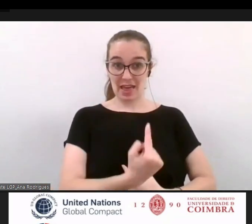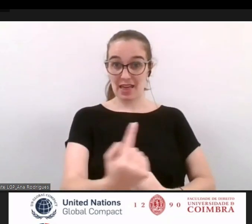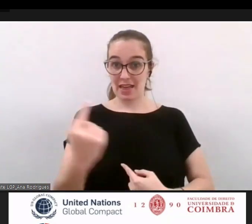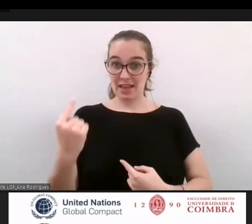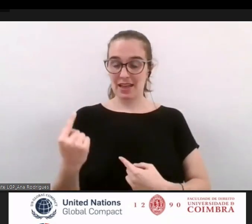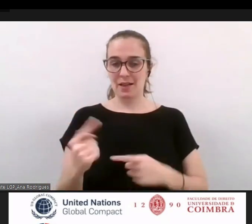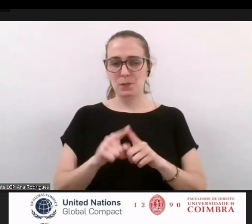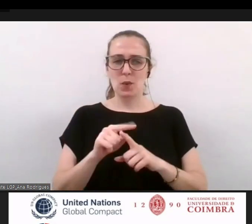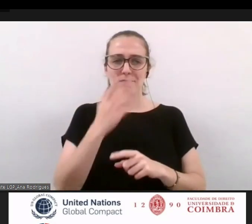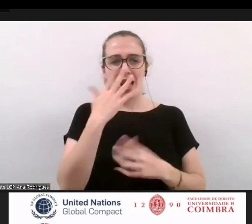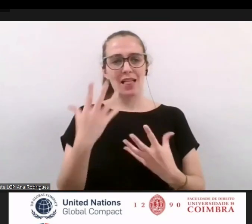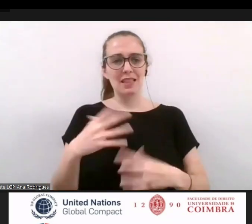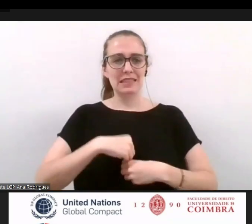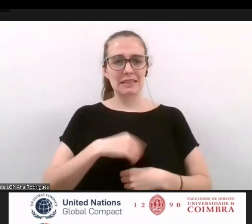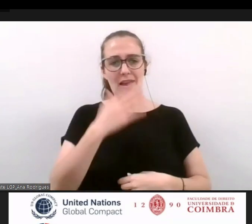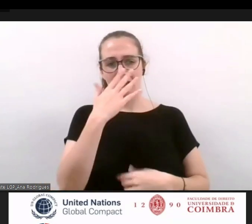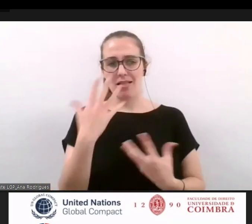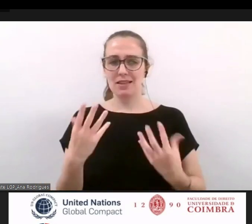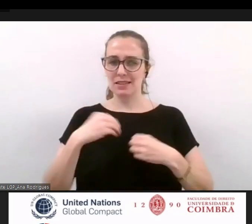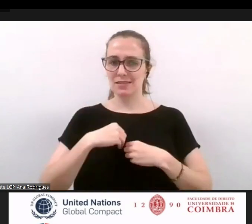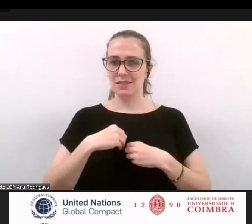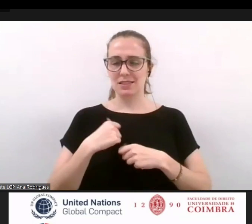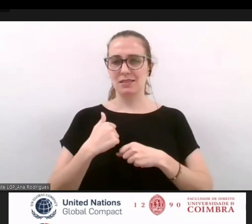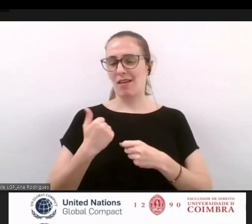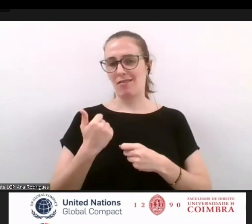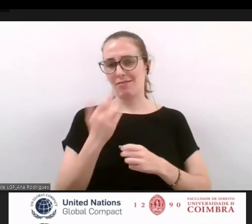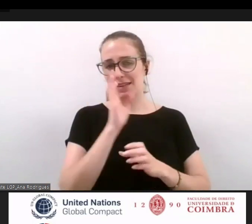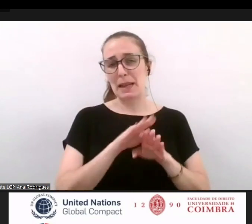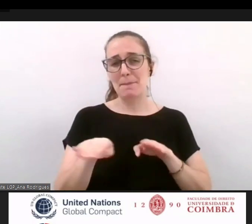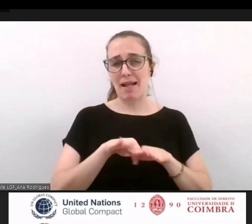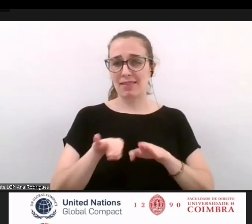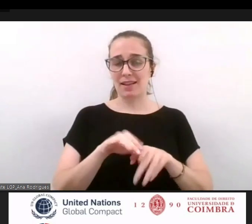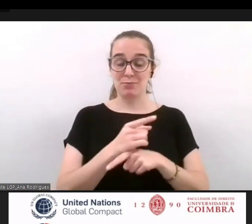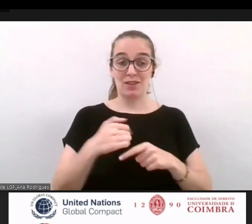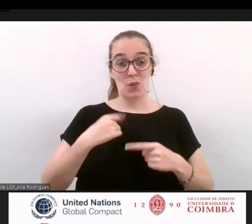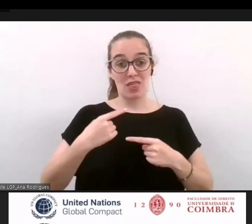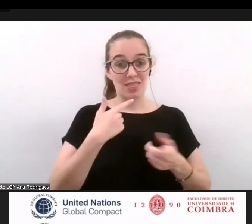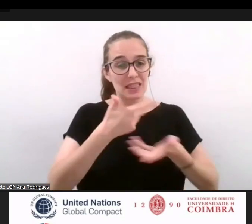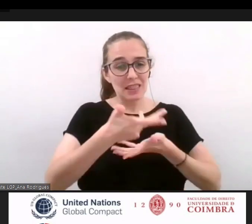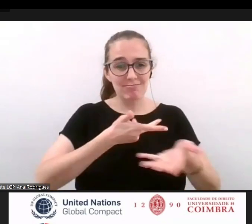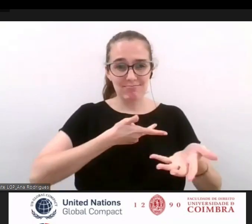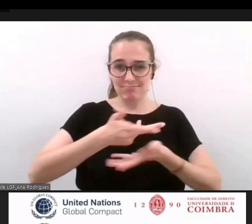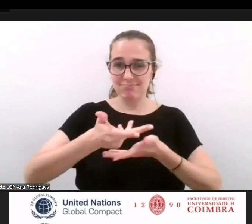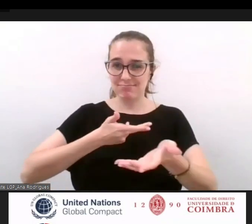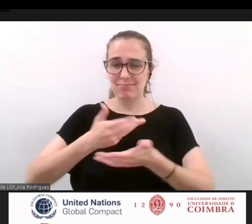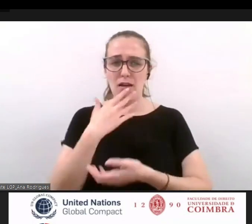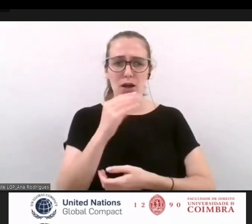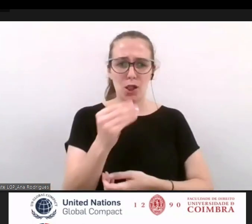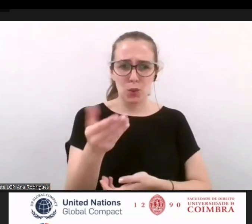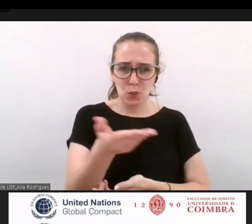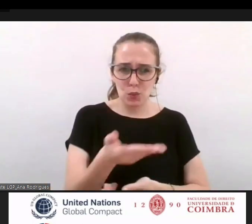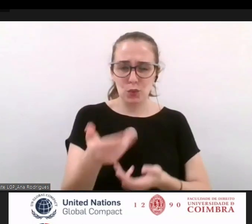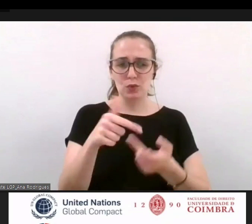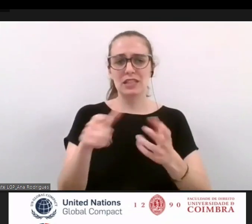de literacia em movimento, que é conseguida através do diálogo constante dos alunos com os seus pares, com as equipas dos